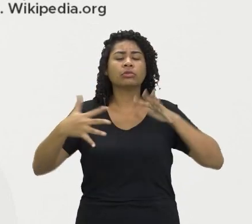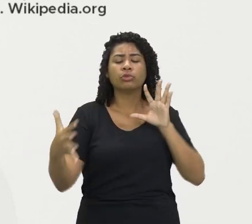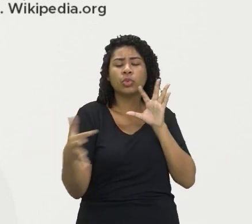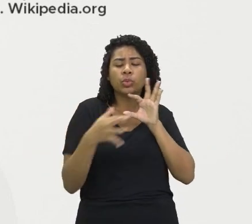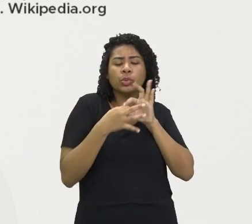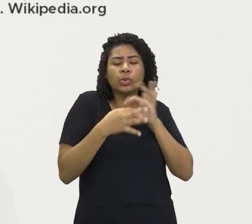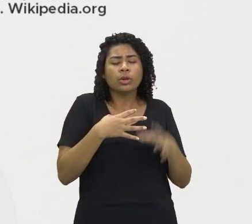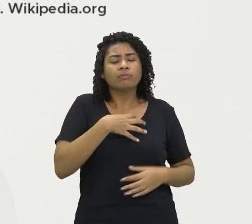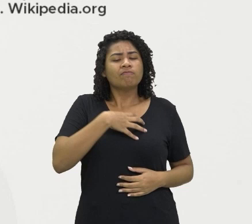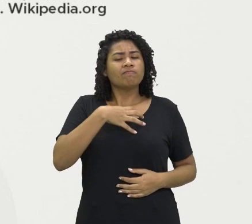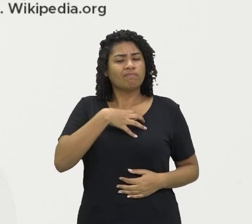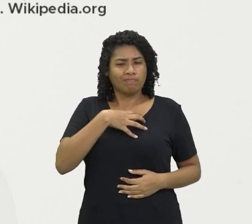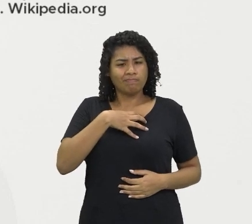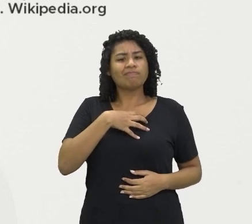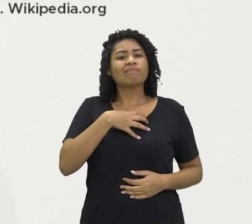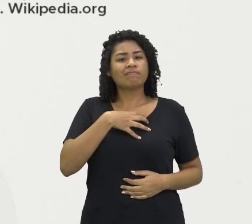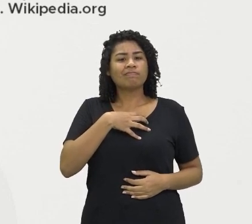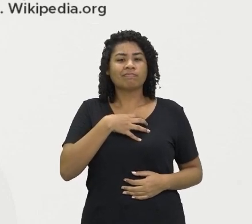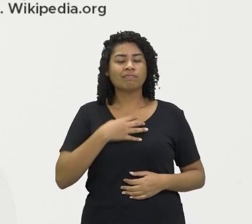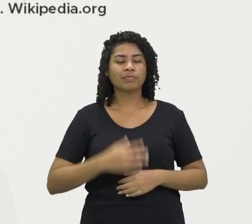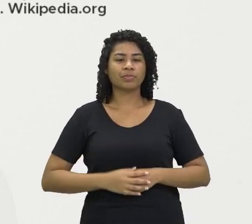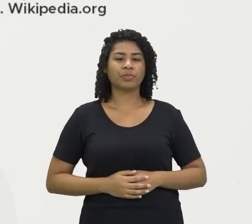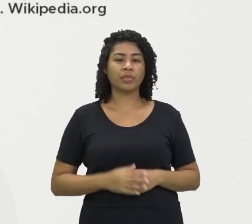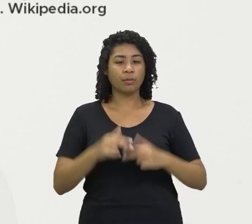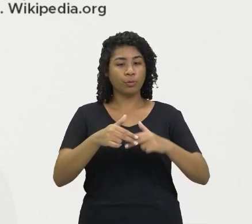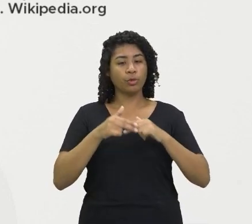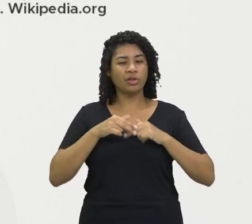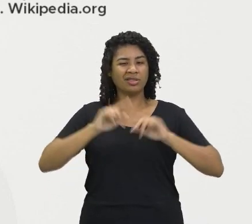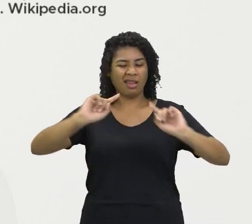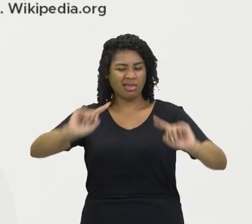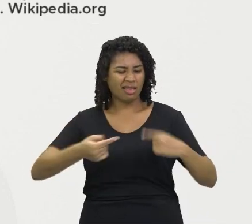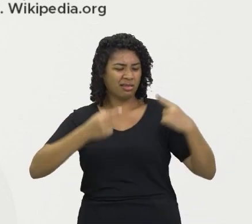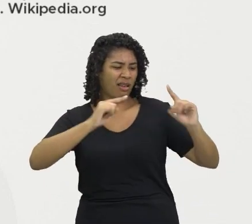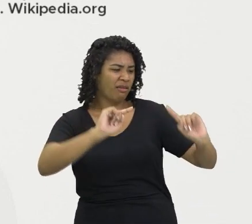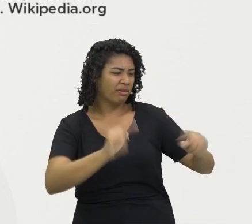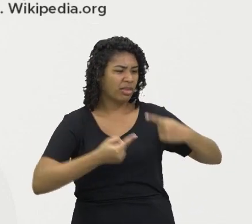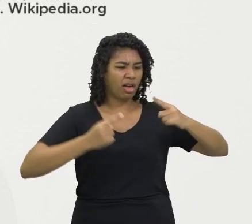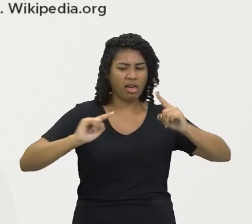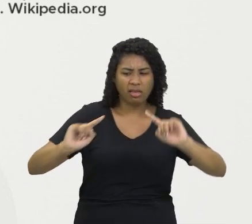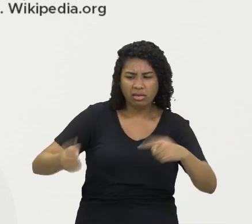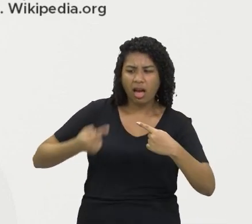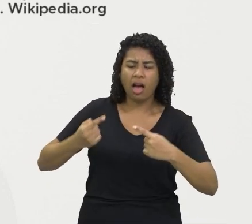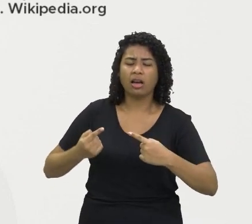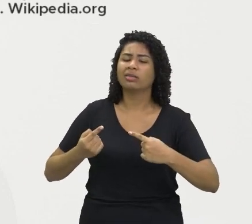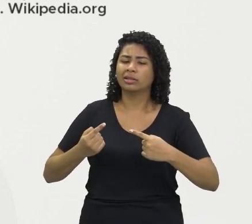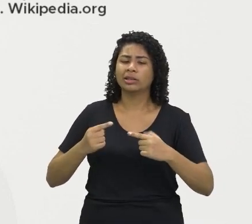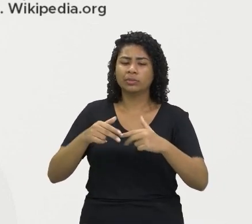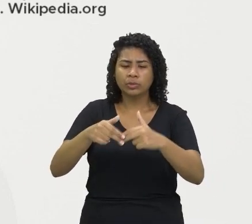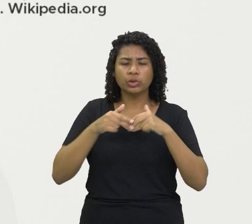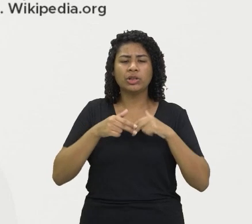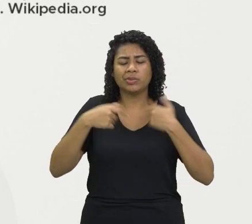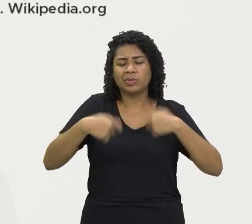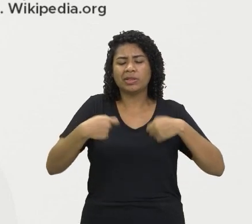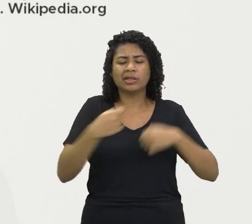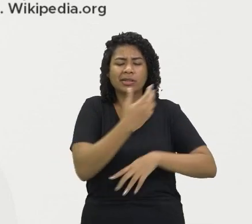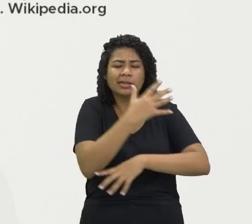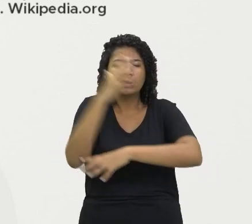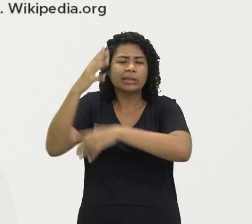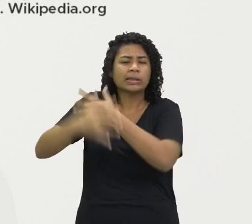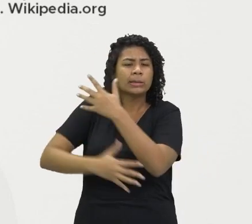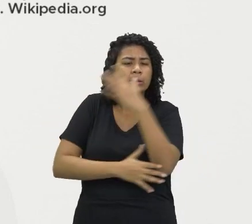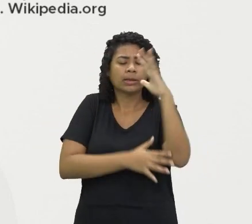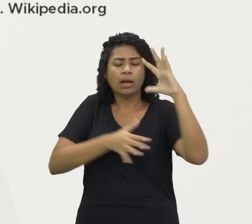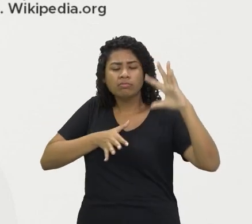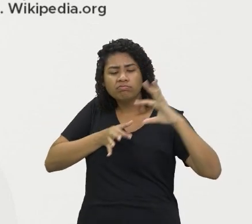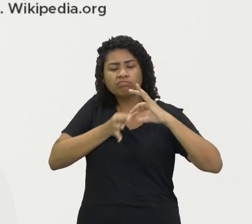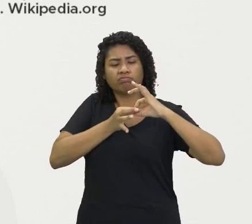também, né? Para enfrentar os desafios da Terra, na vida da Terra, né? Então, o que a gente pode pensar